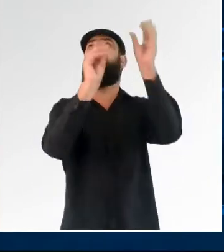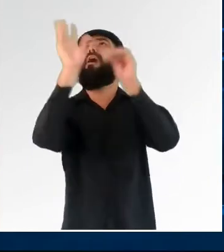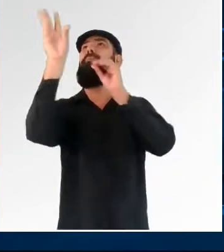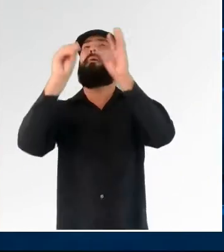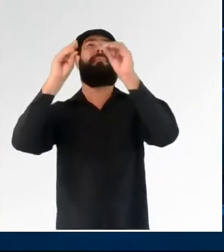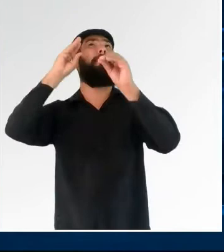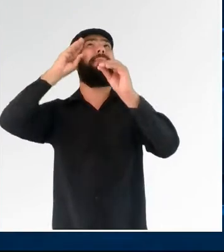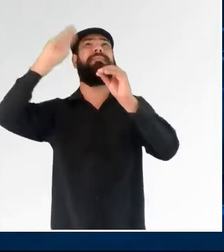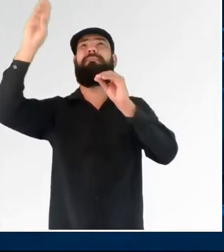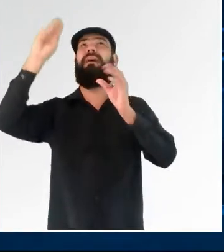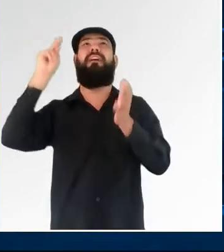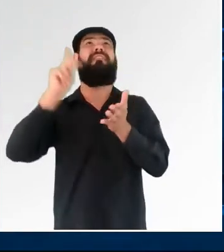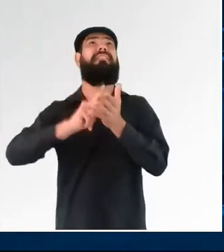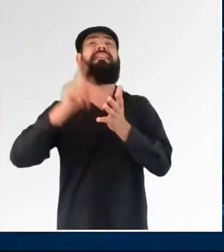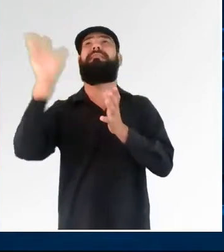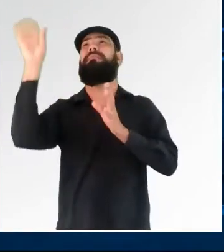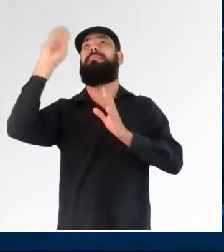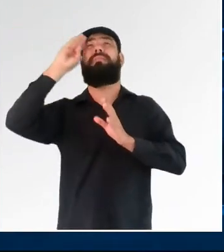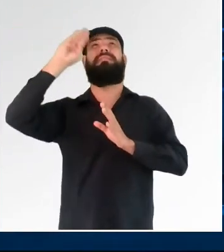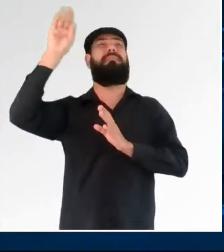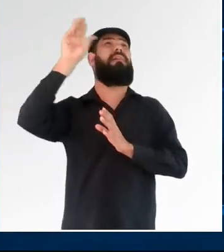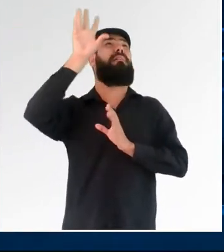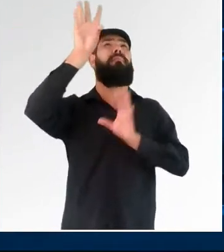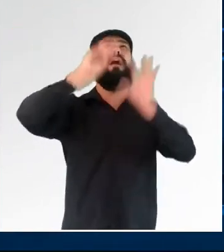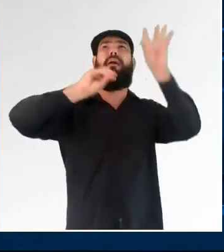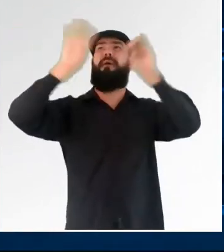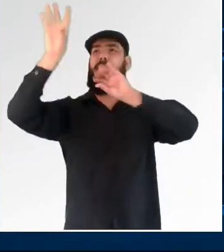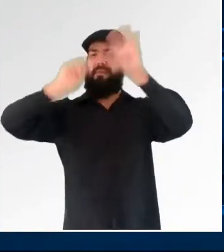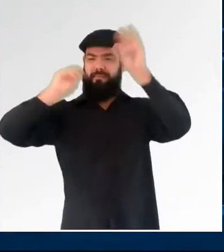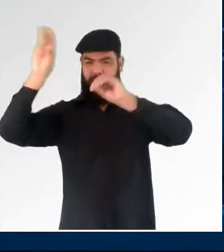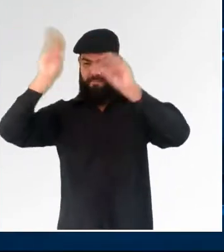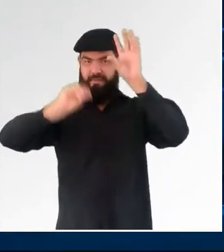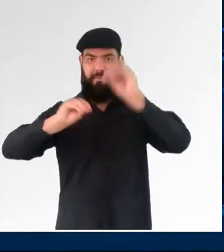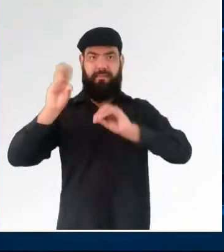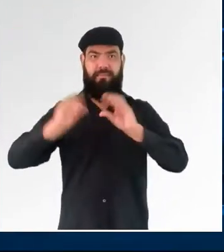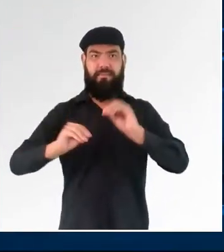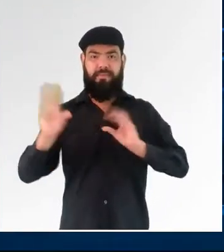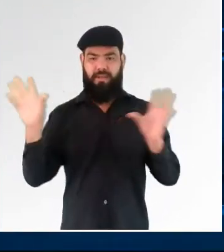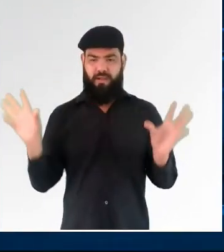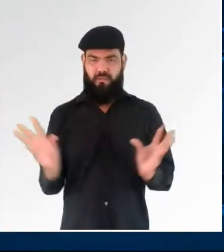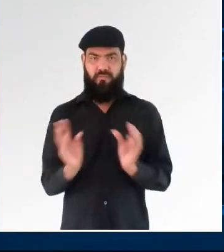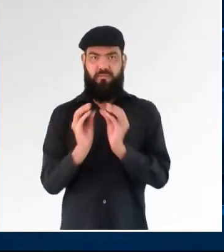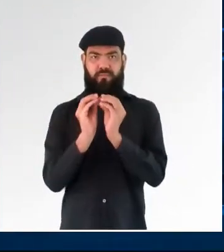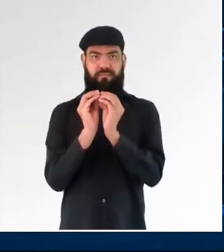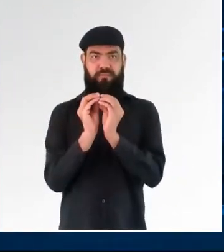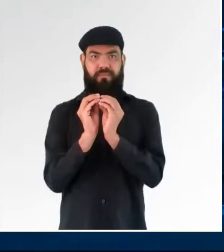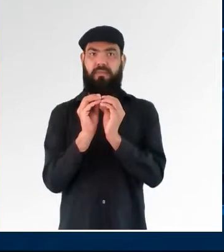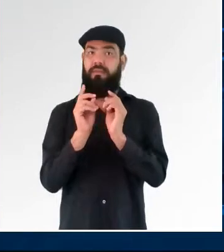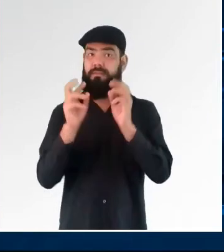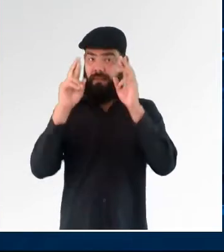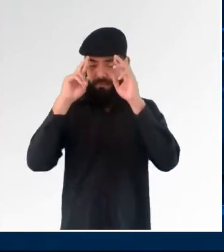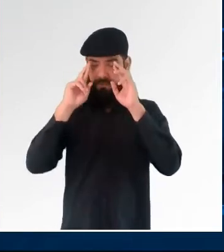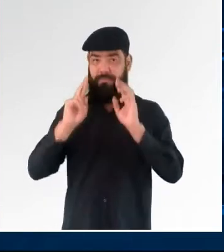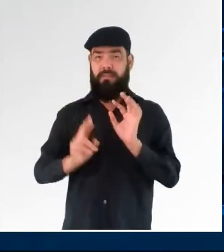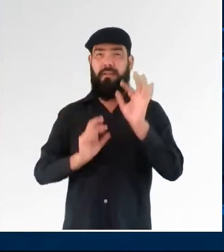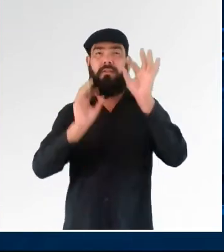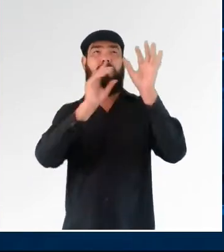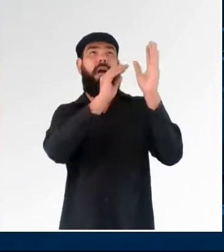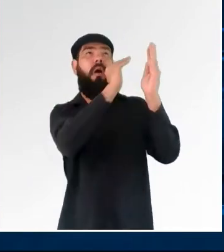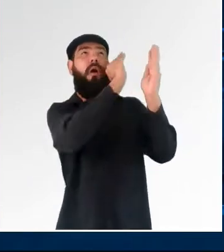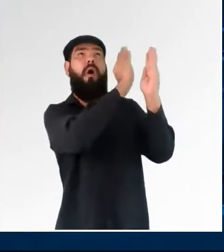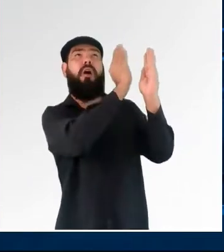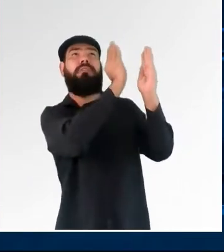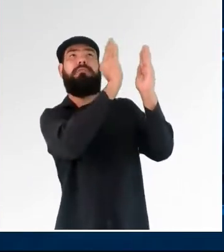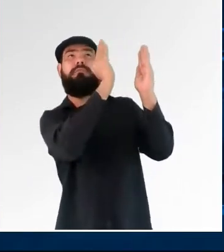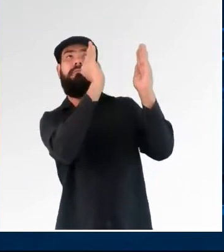principais, pontos essenciais com objetividade, sempre respeitando a ordem que aparece no texto resumido. Você